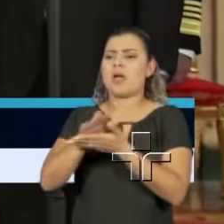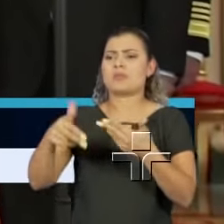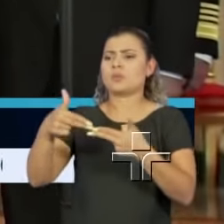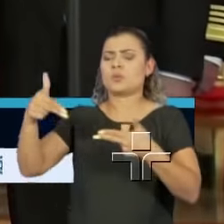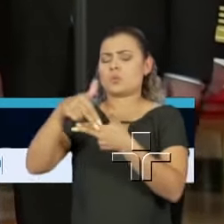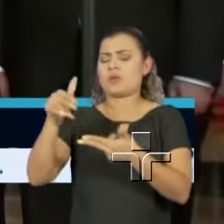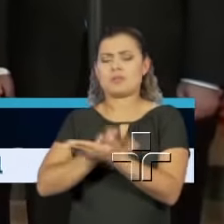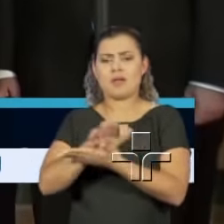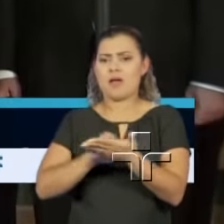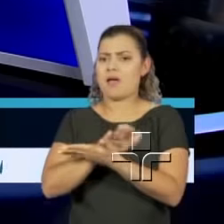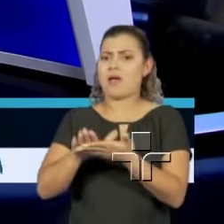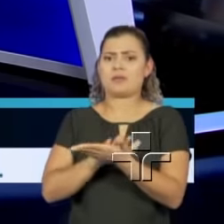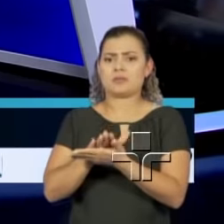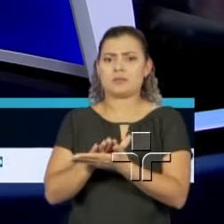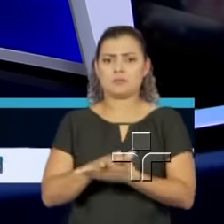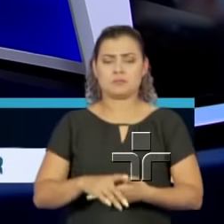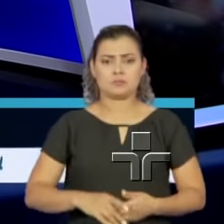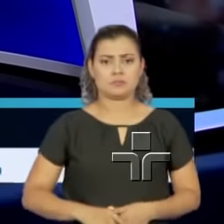weapon.